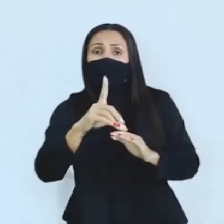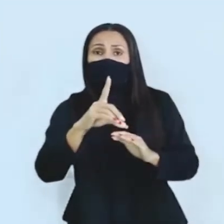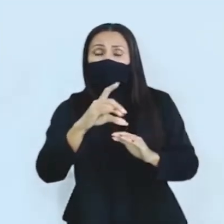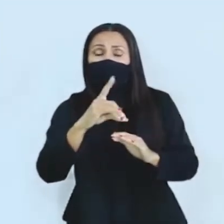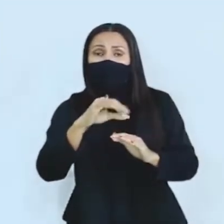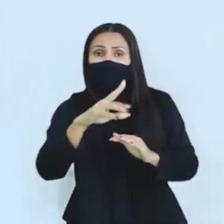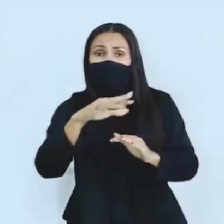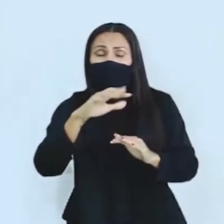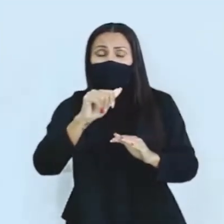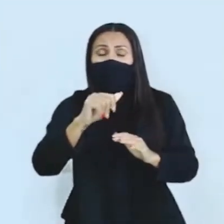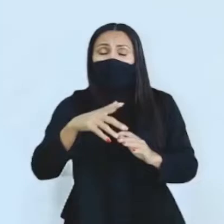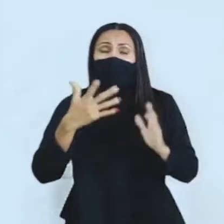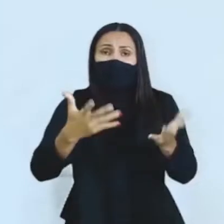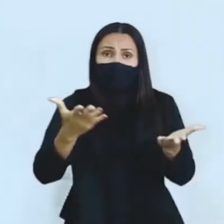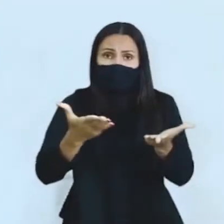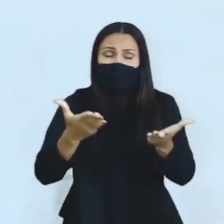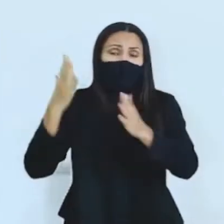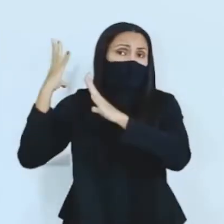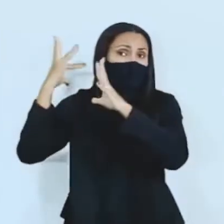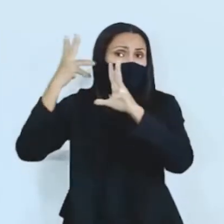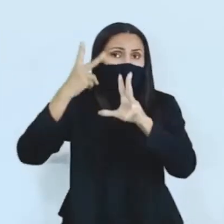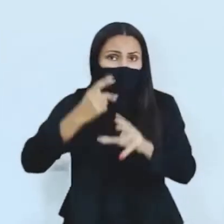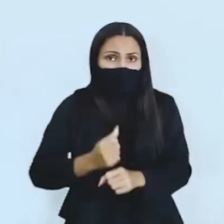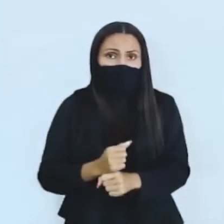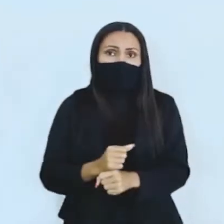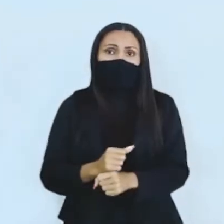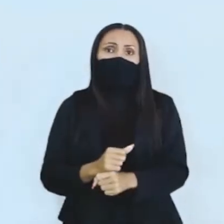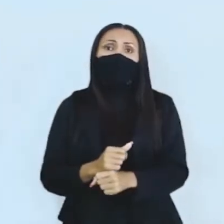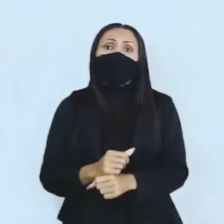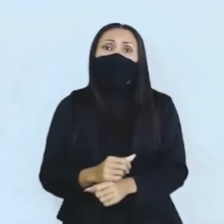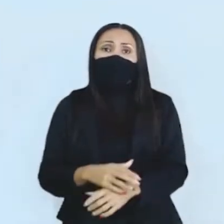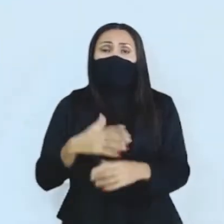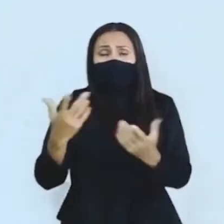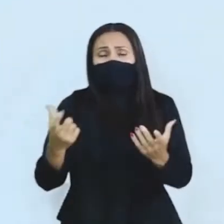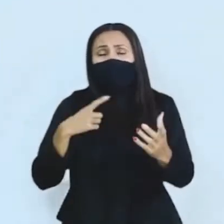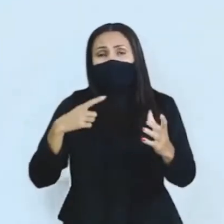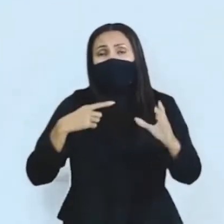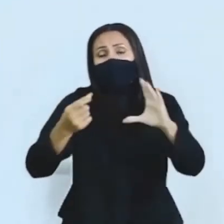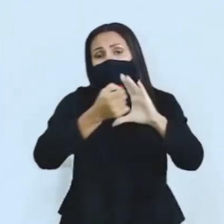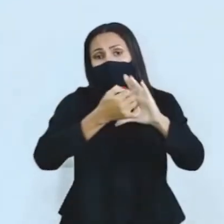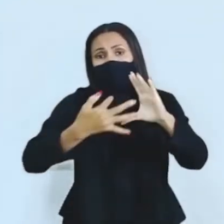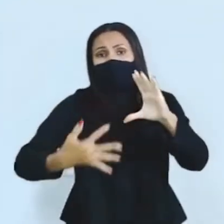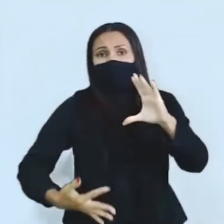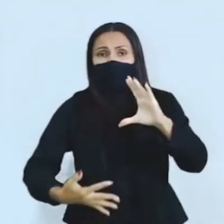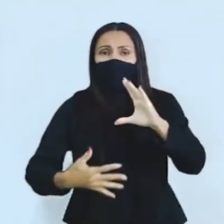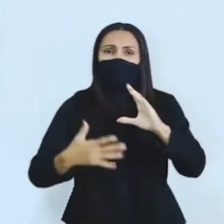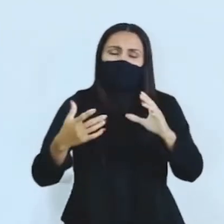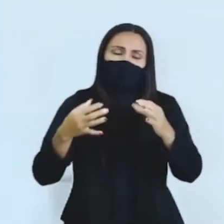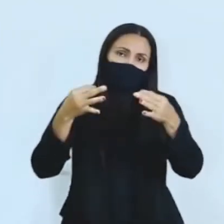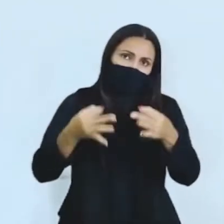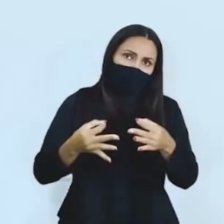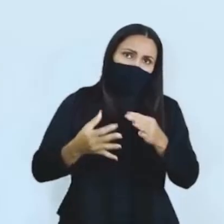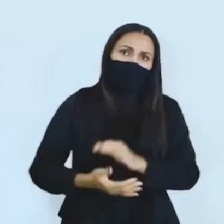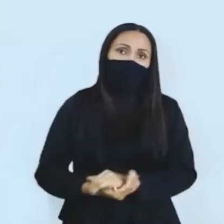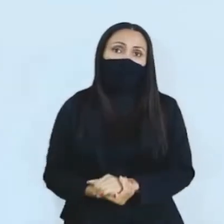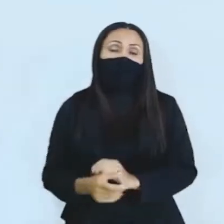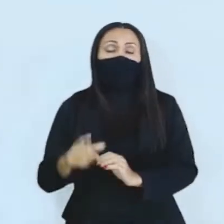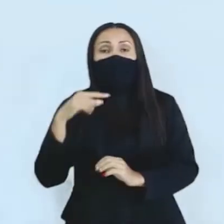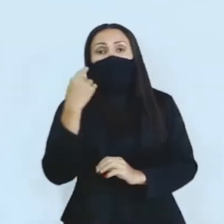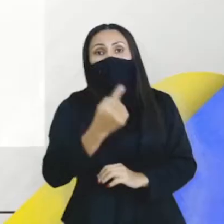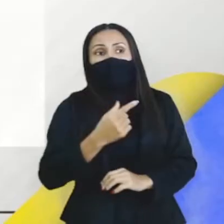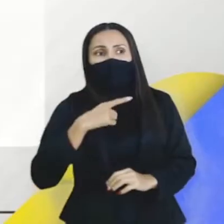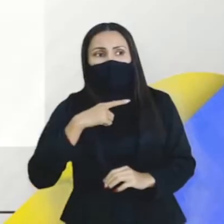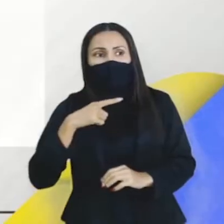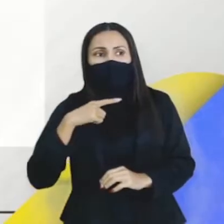mas agora nós vamos relembrar para poder trazer essa caracterização da cavaleira, certo? Então, nós temos a